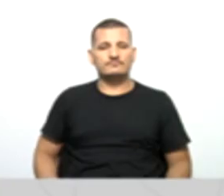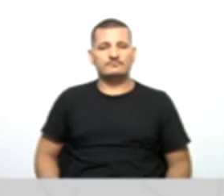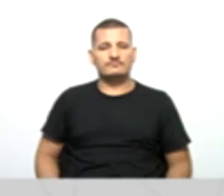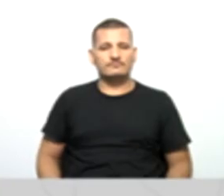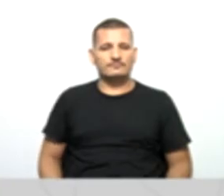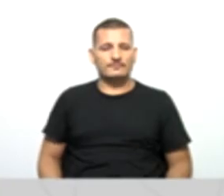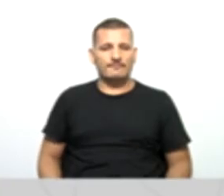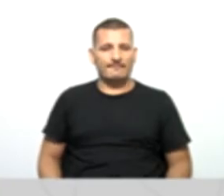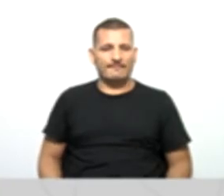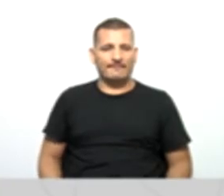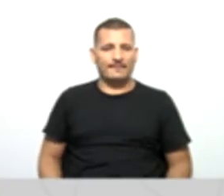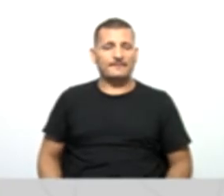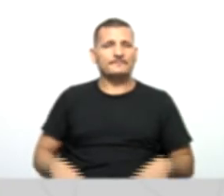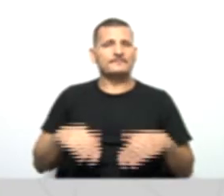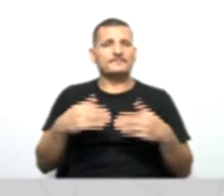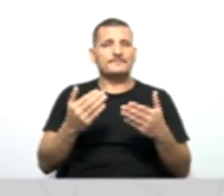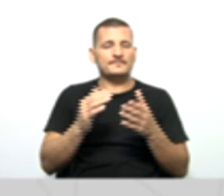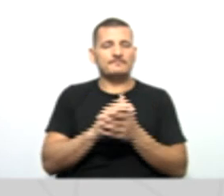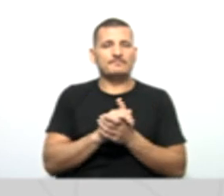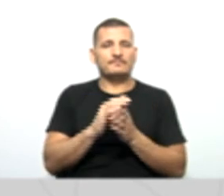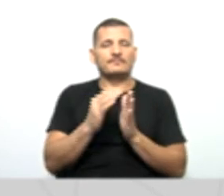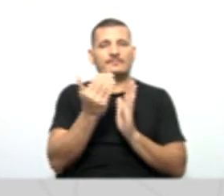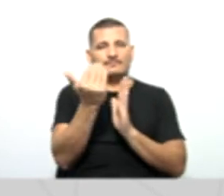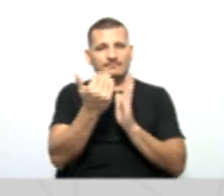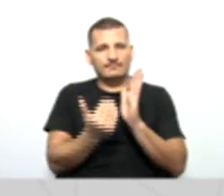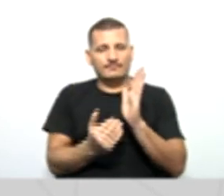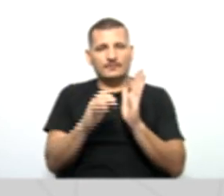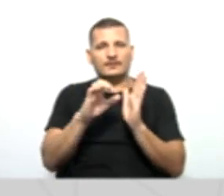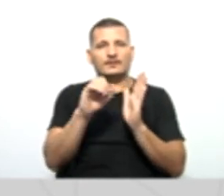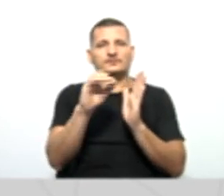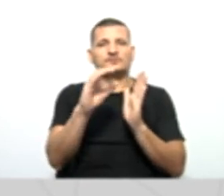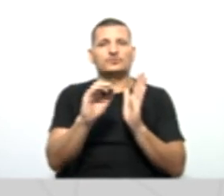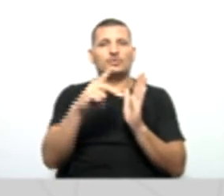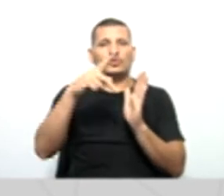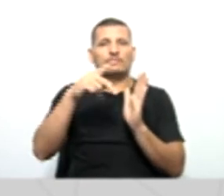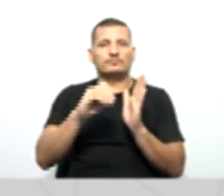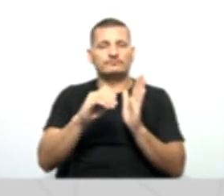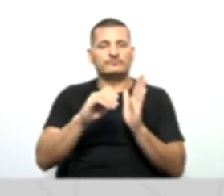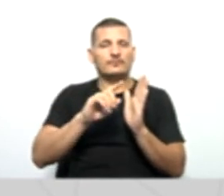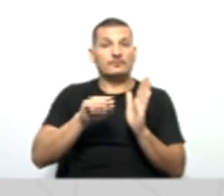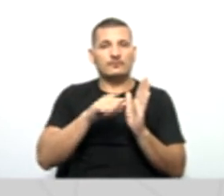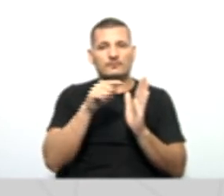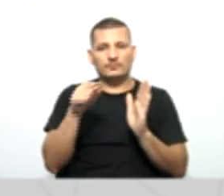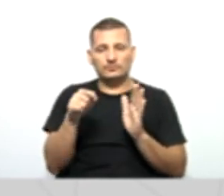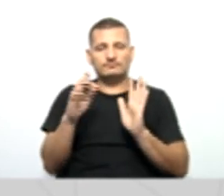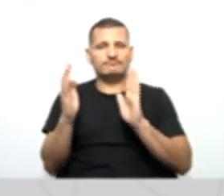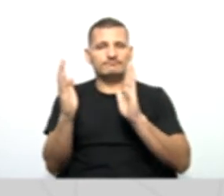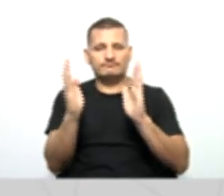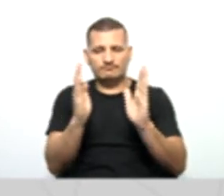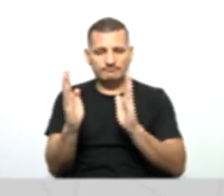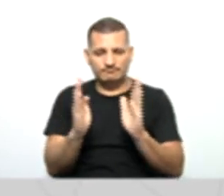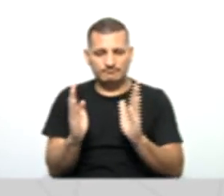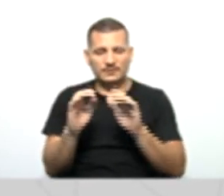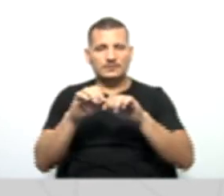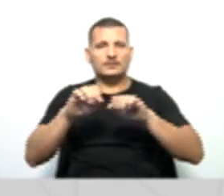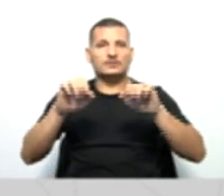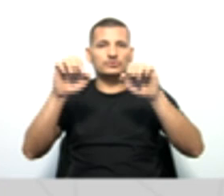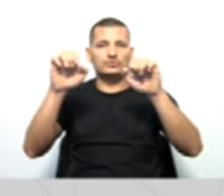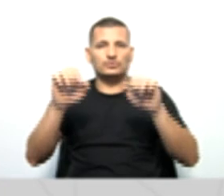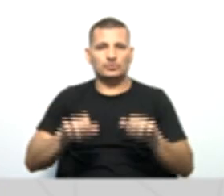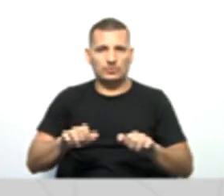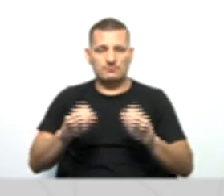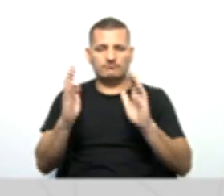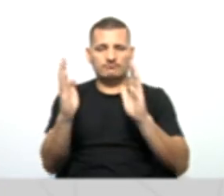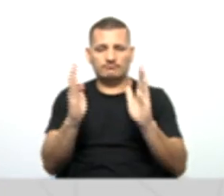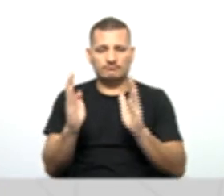Definindo o nosso escopo, a gente passa, então, para a estrutura analítica do nosso projeto. Depois que a gente faz todas aquelas